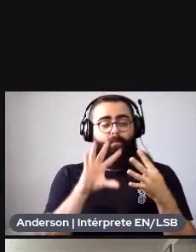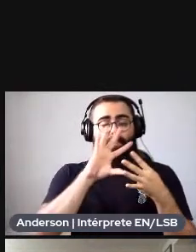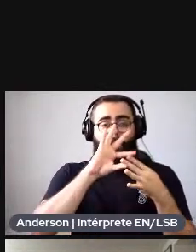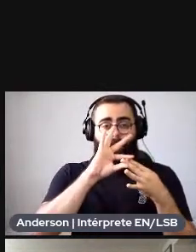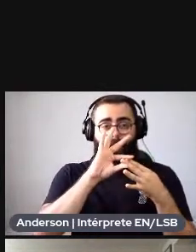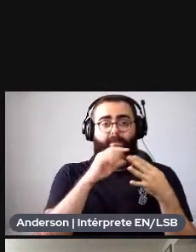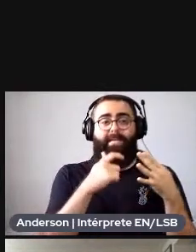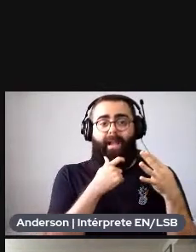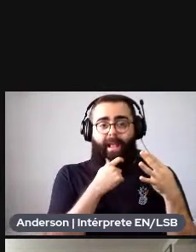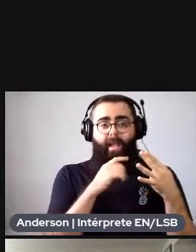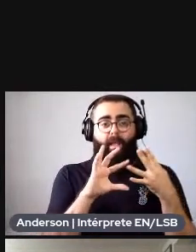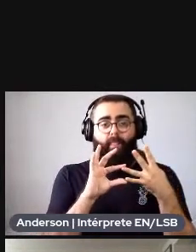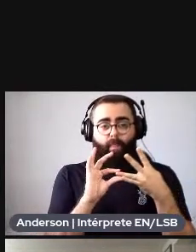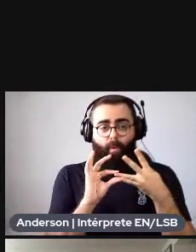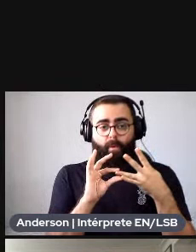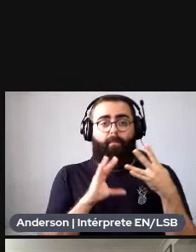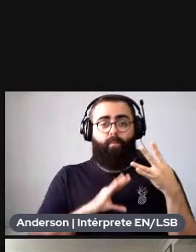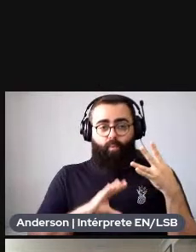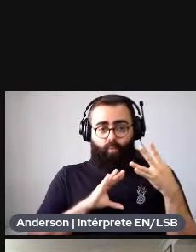português.